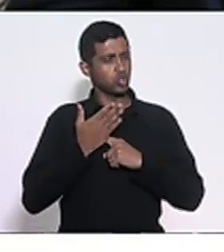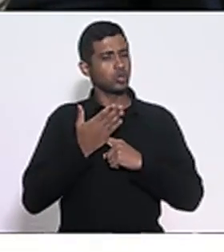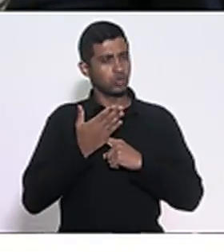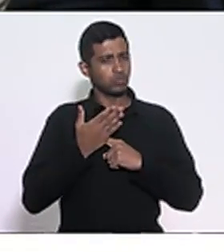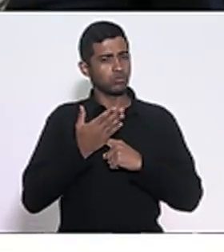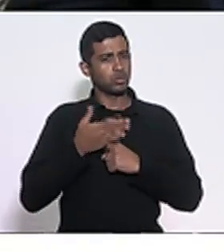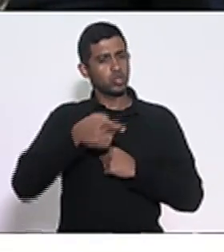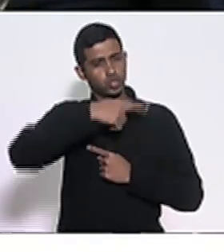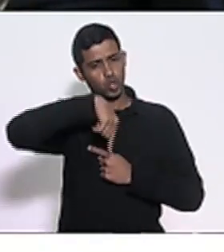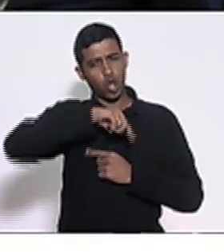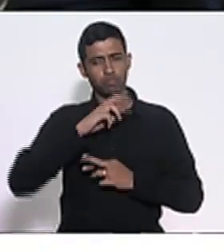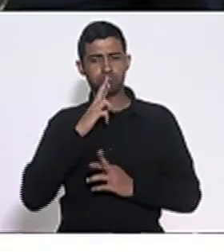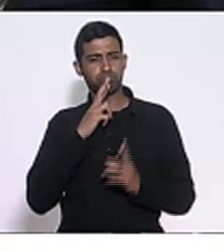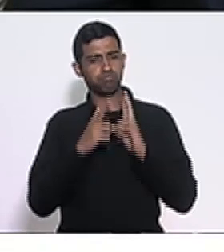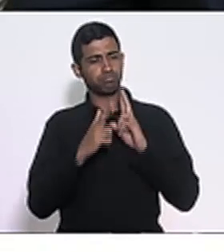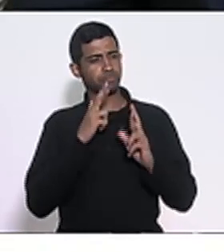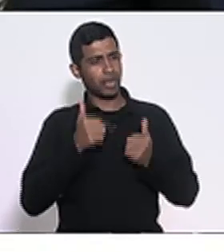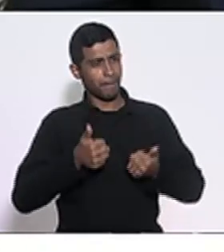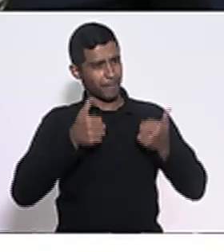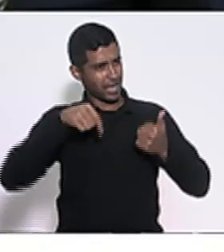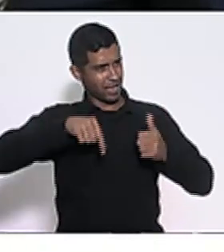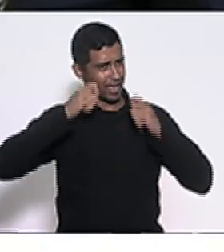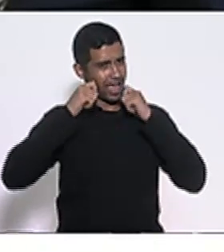relação com essa casa.